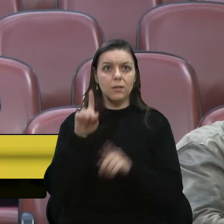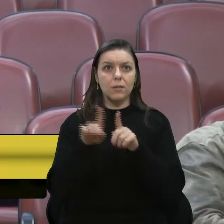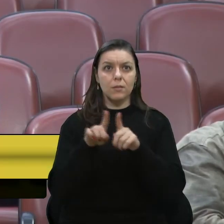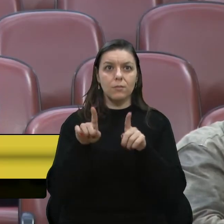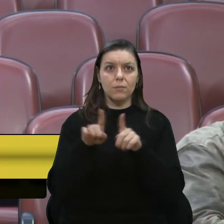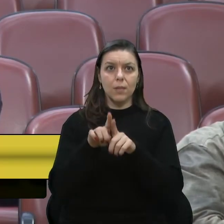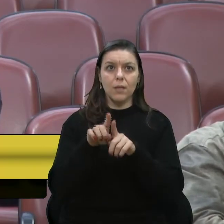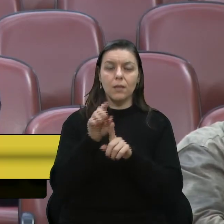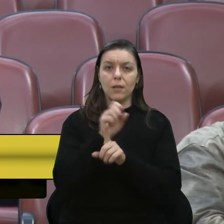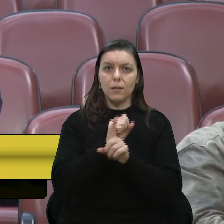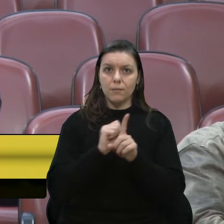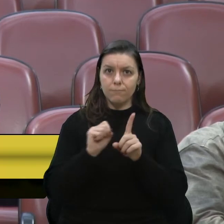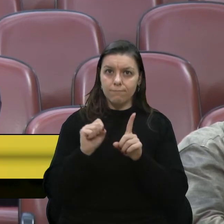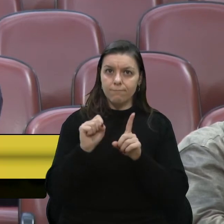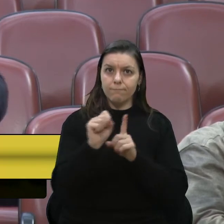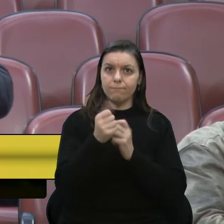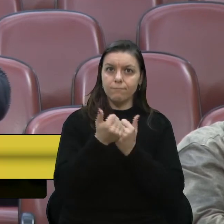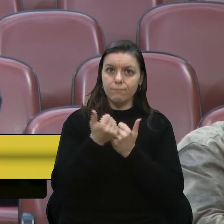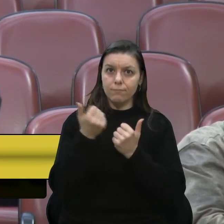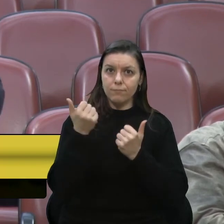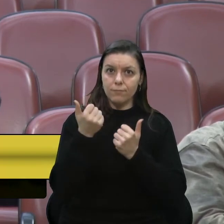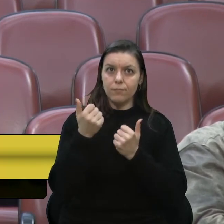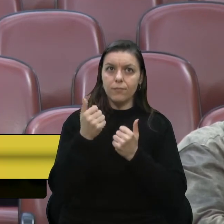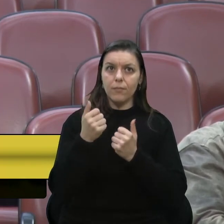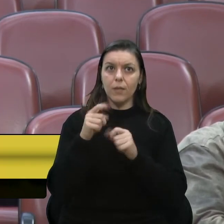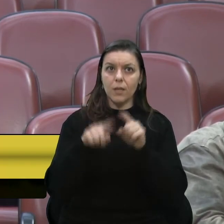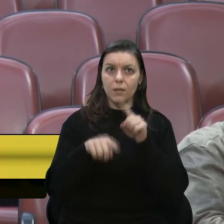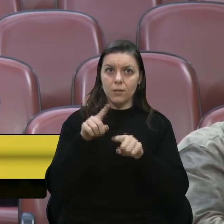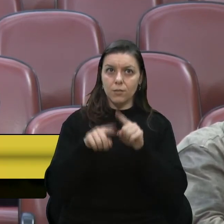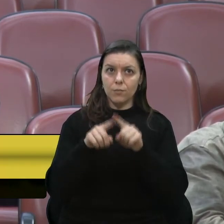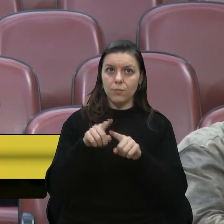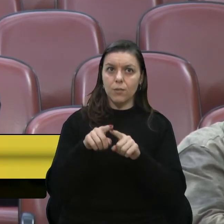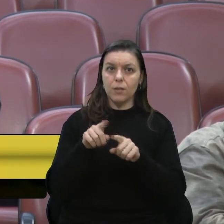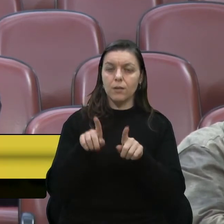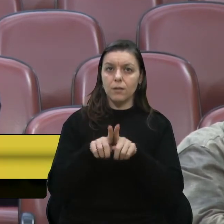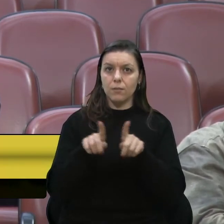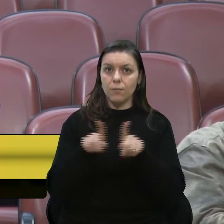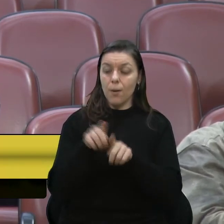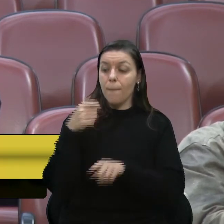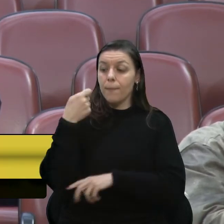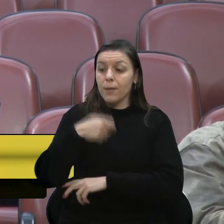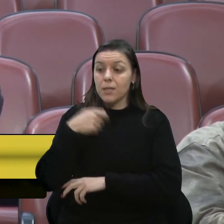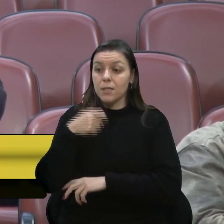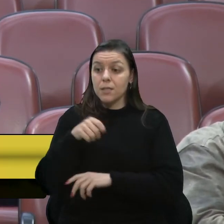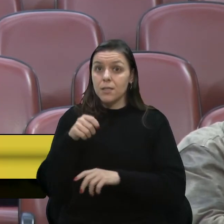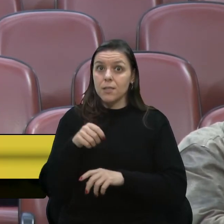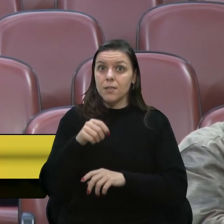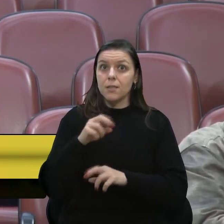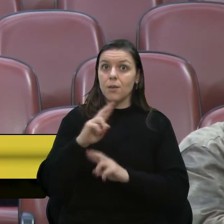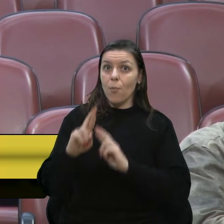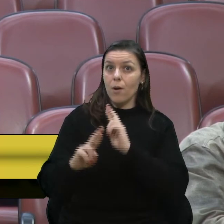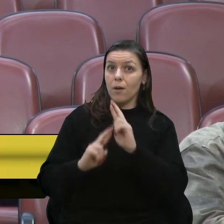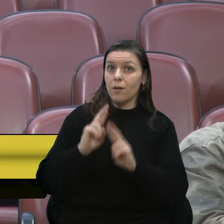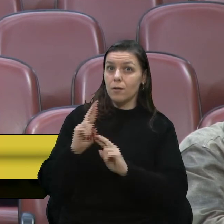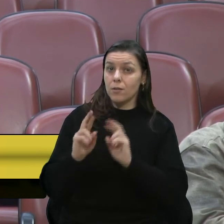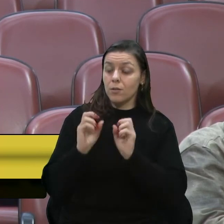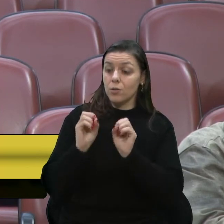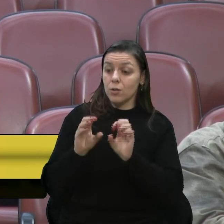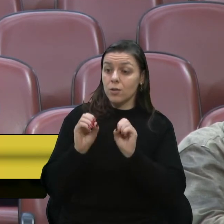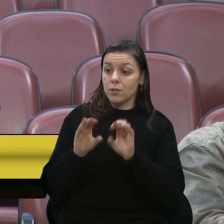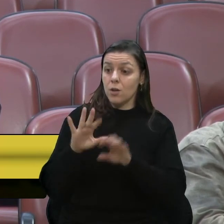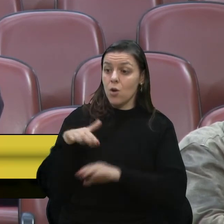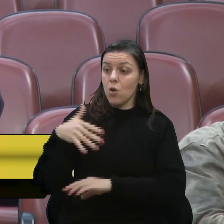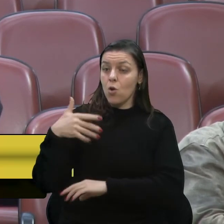assistência social e os equipamentos e atendimentos de assistência social, eles precisam estar muito relacionados com a educação e as outras